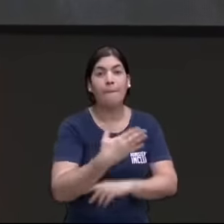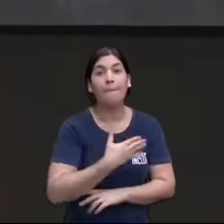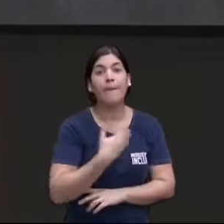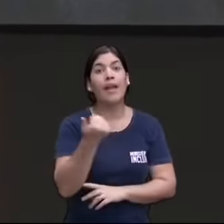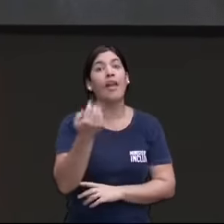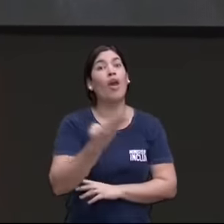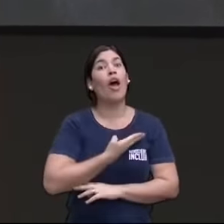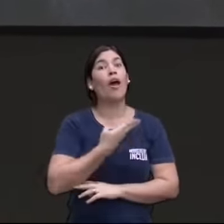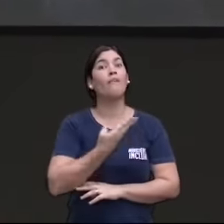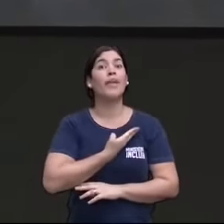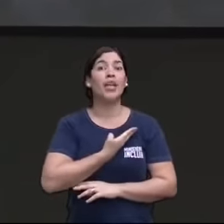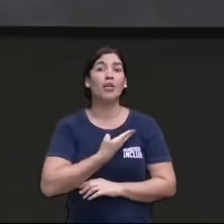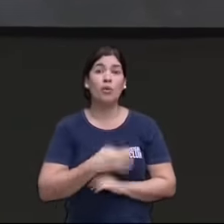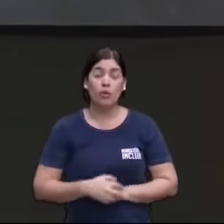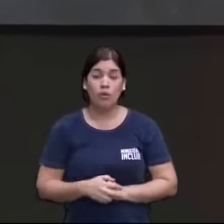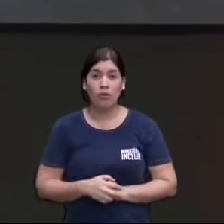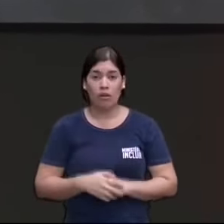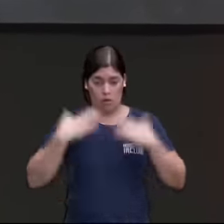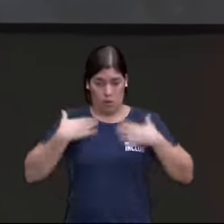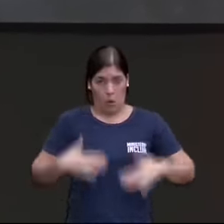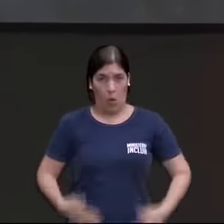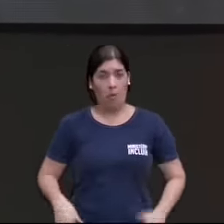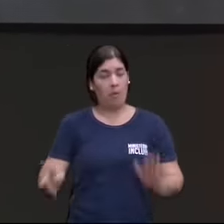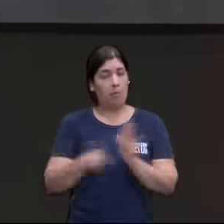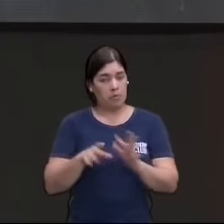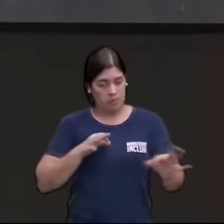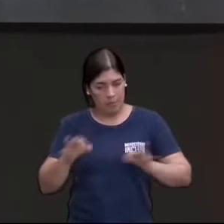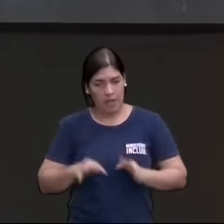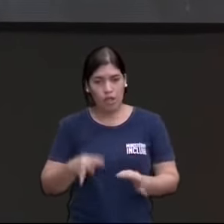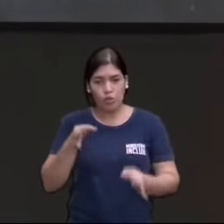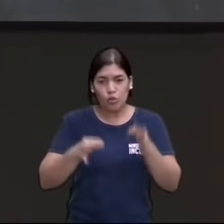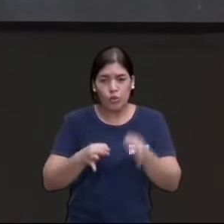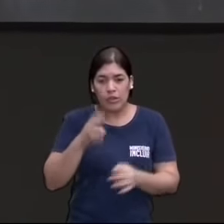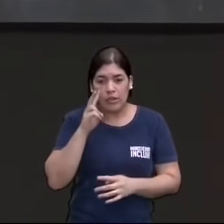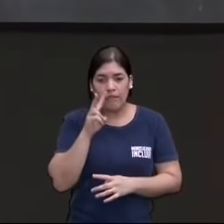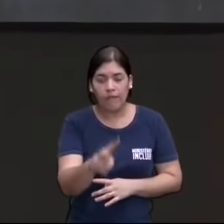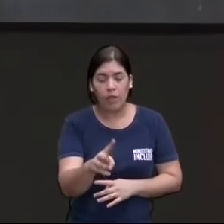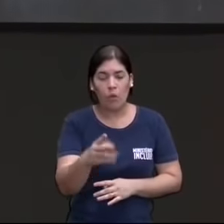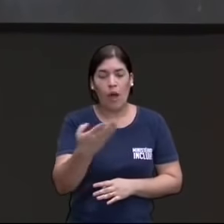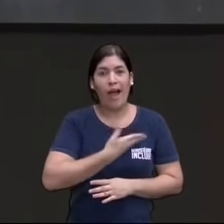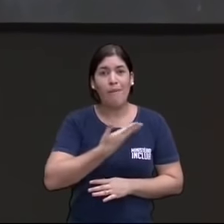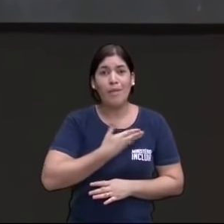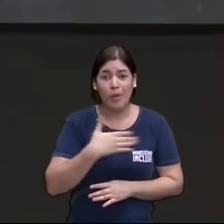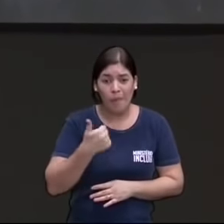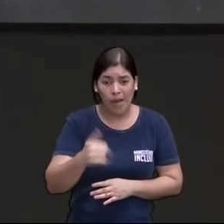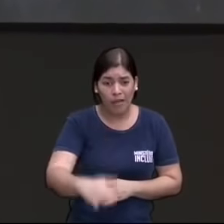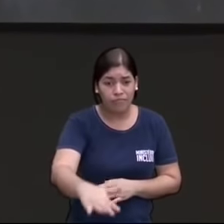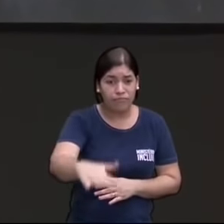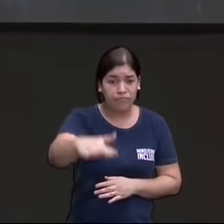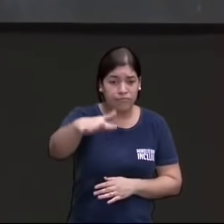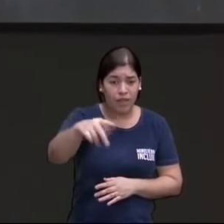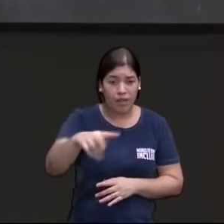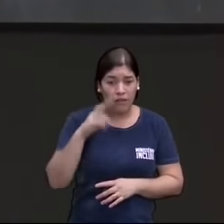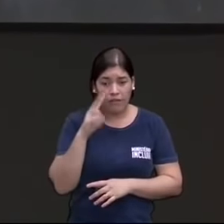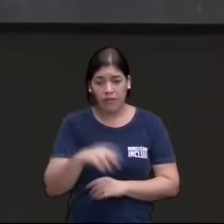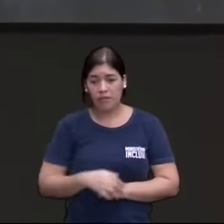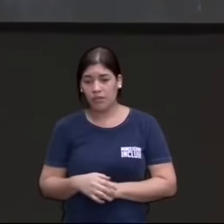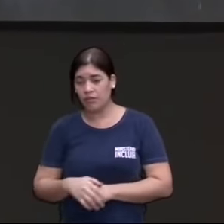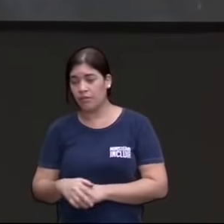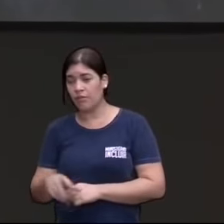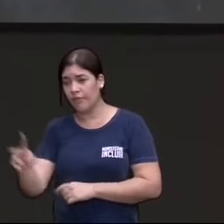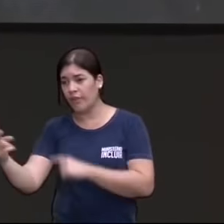Ele estava com a roupa de juiz, viu seu melhor amigo, ouviu as partes, a defesa